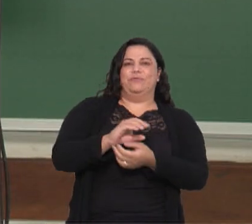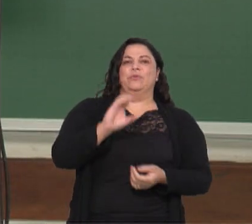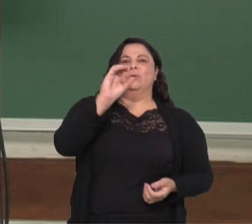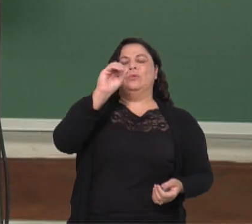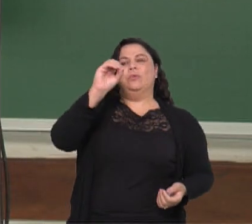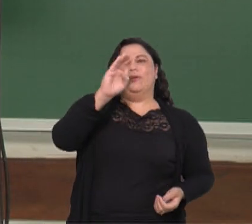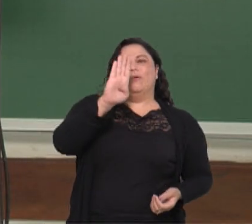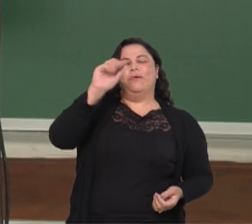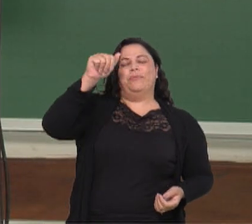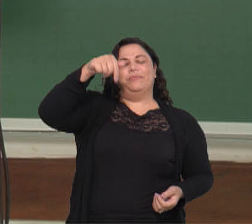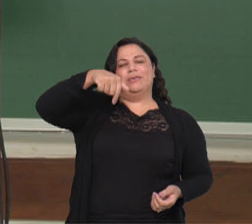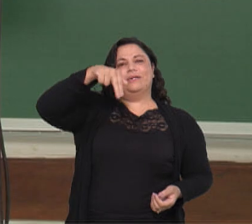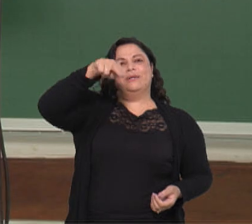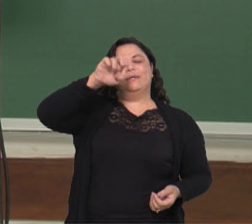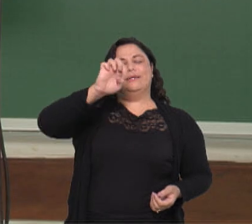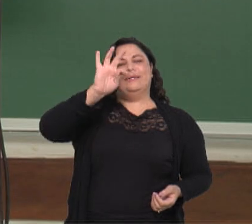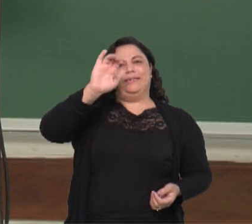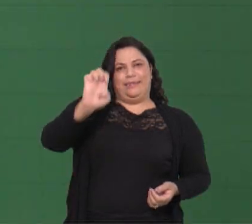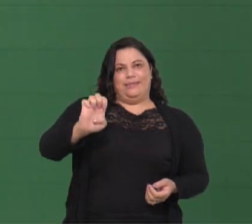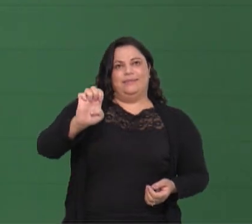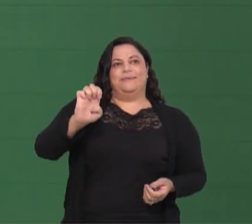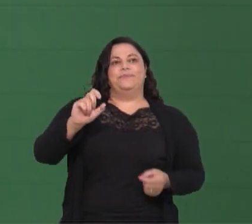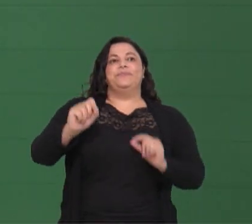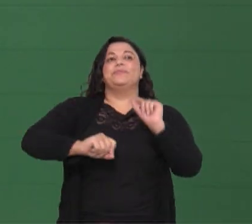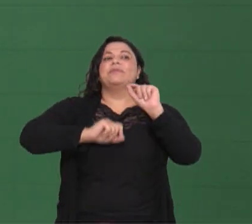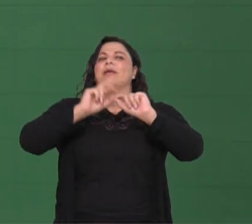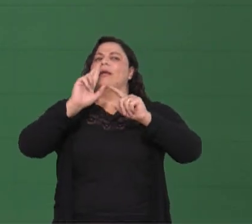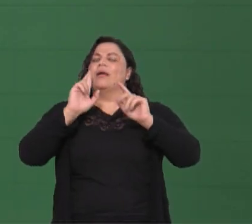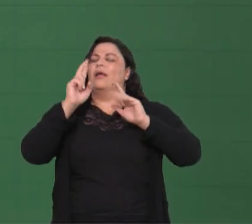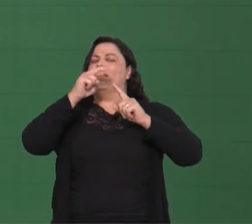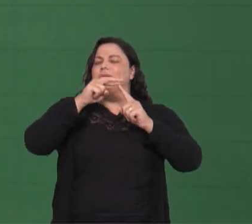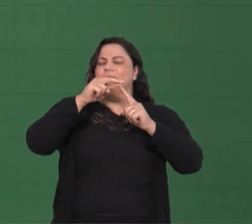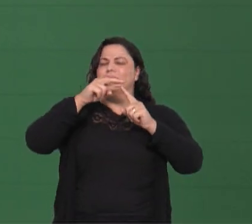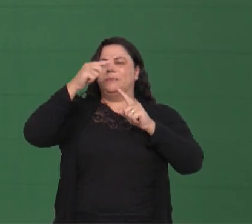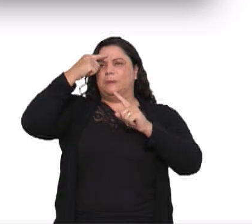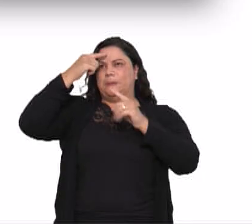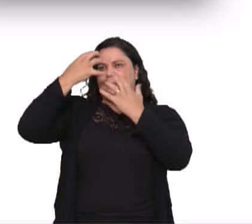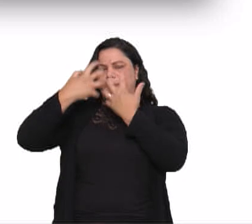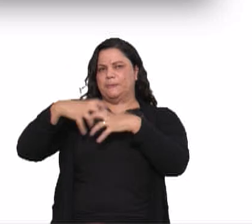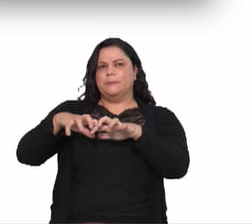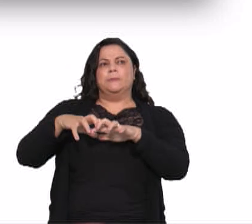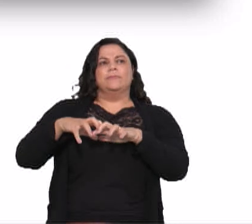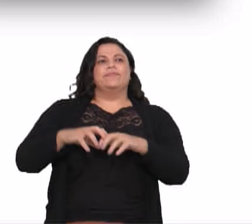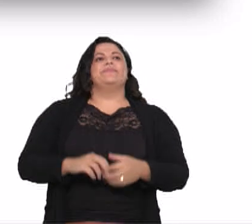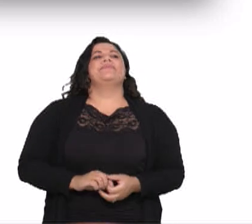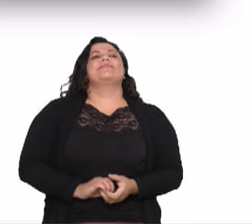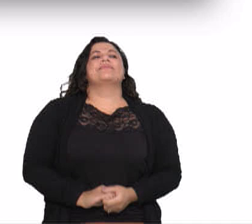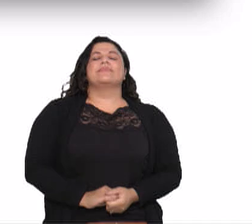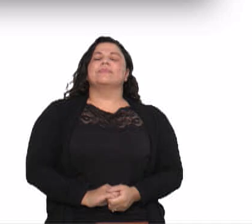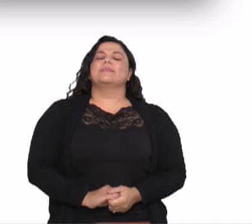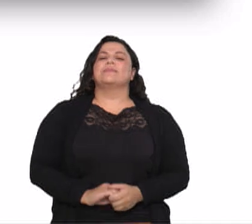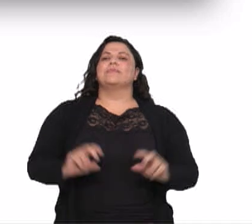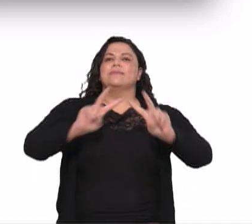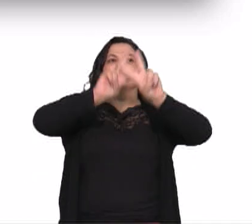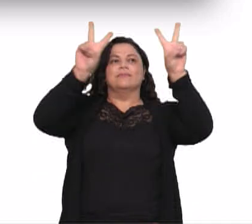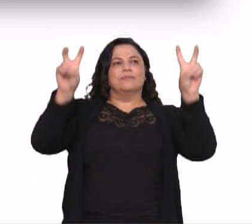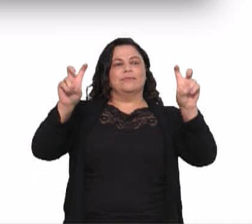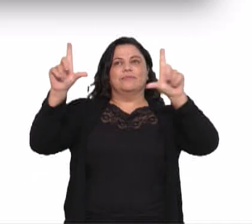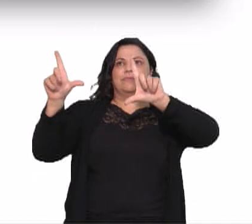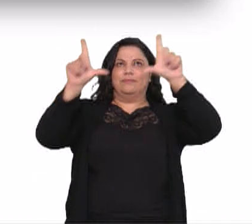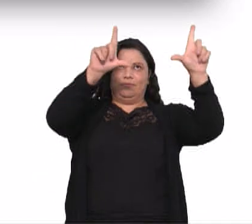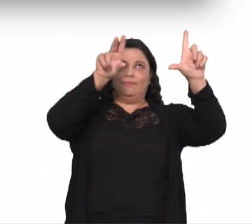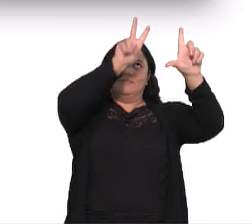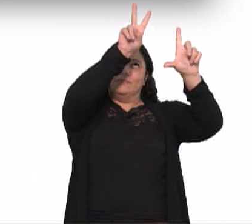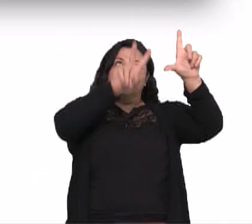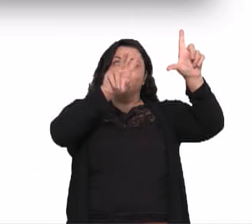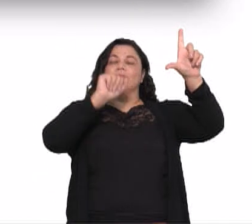Sócrates vai representar esse pensamento. Eis, com efeito, em que consiste proceder corretamente